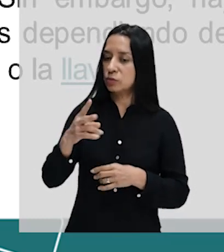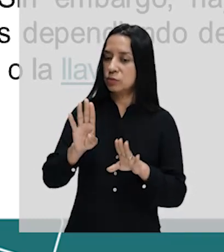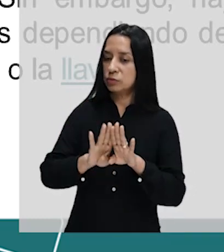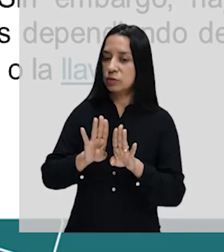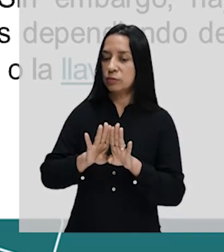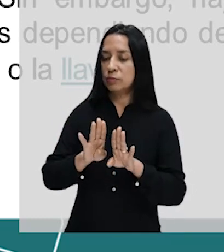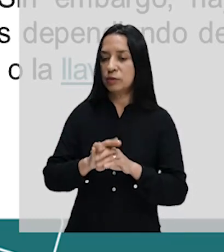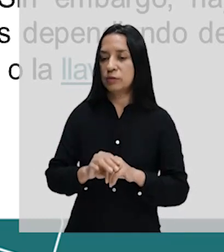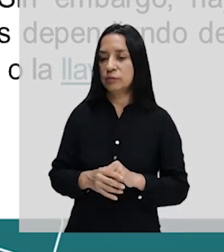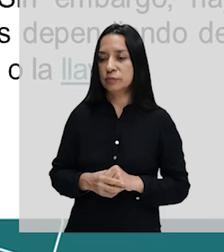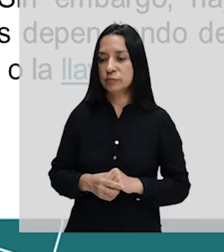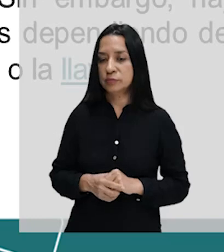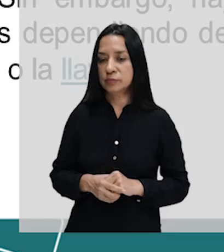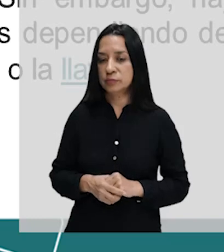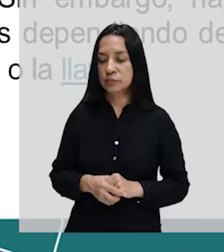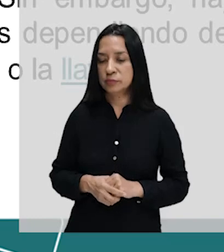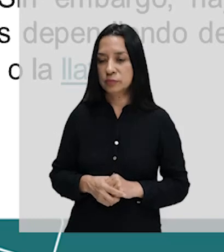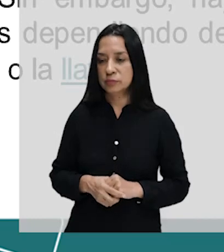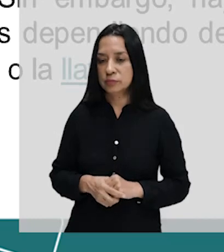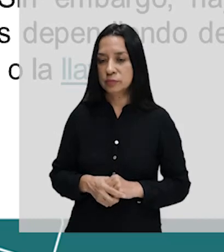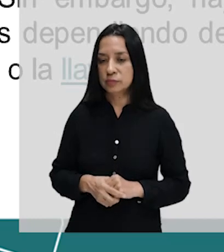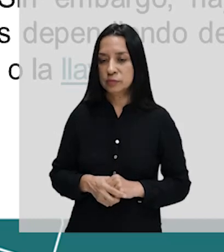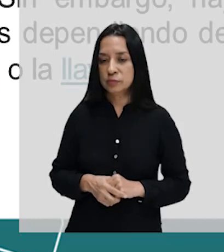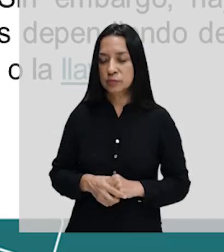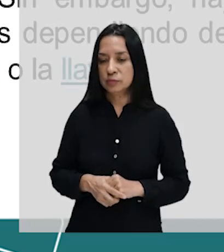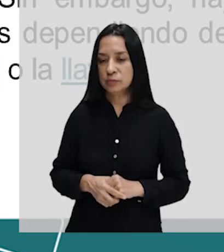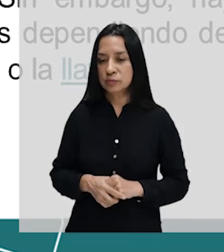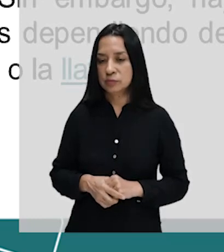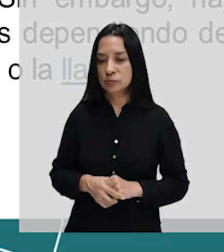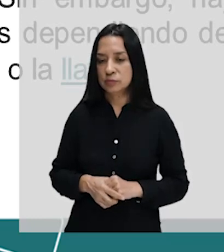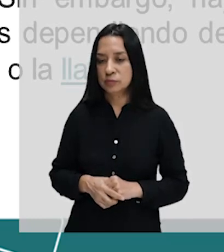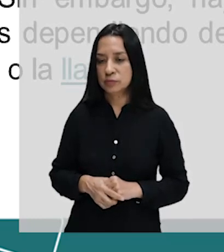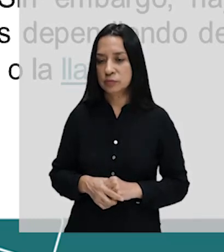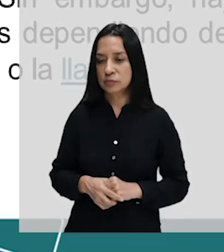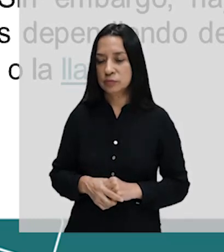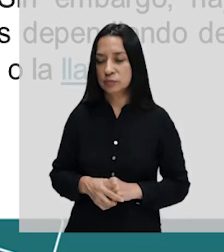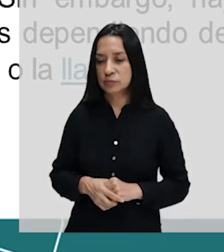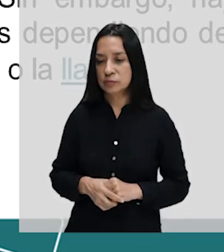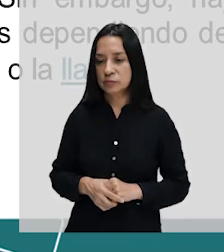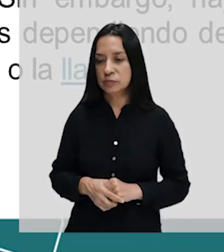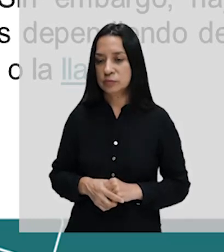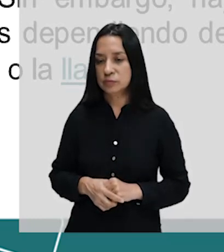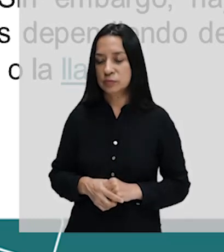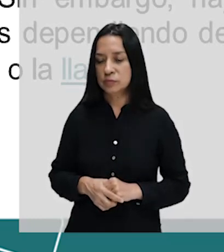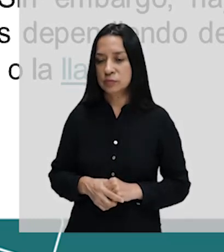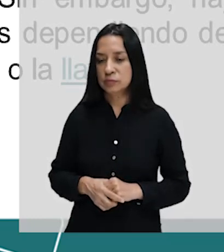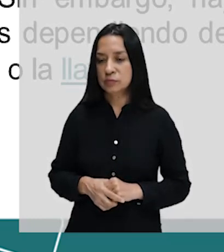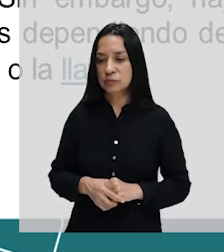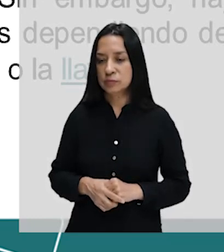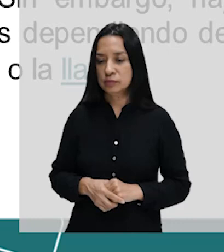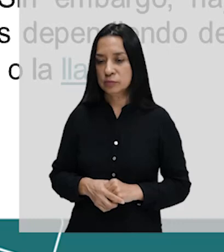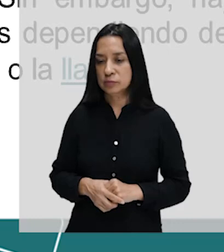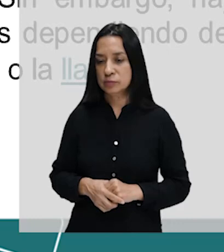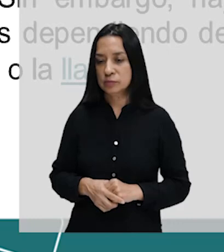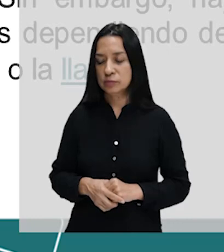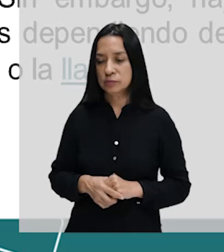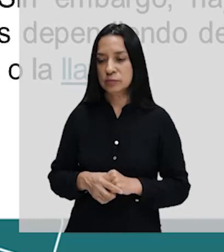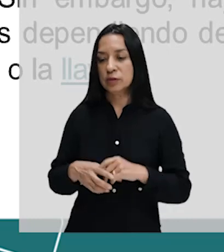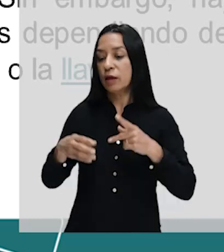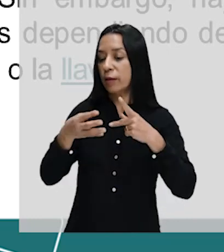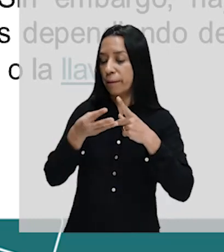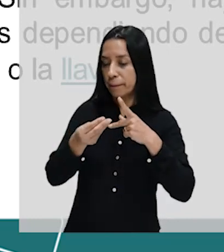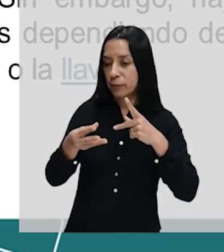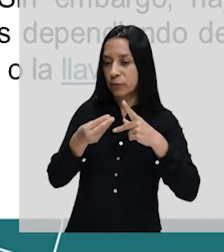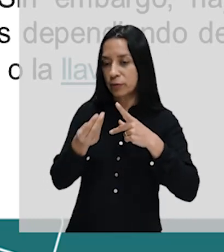duplo. Una característica de estos signos é que todos ellos tienen nombres en plural. Olha